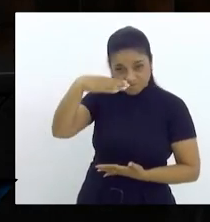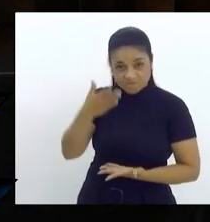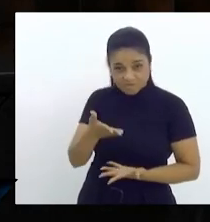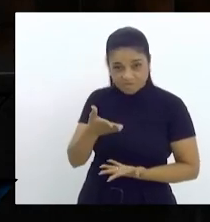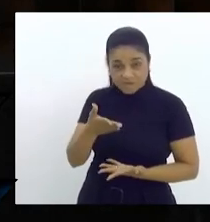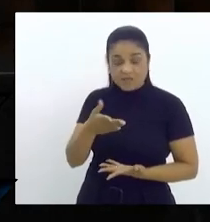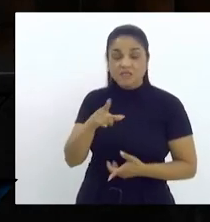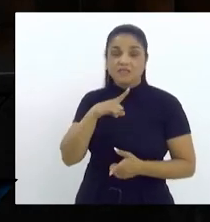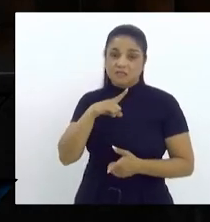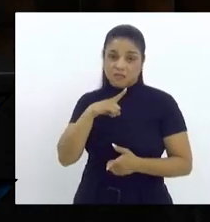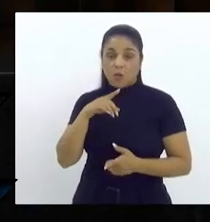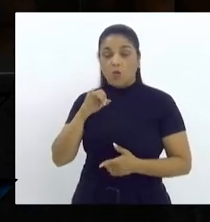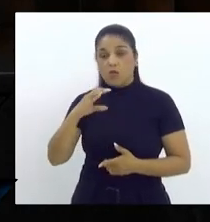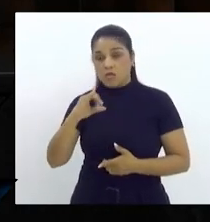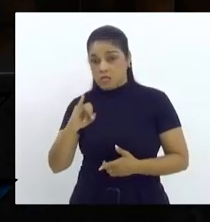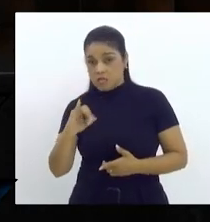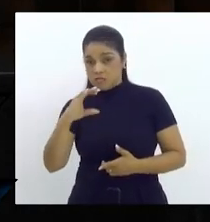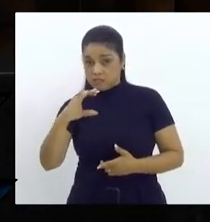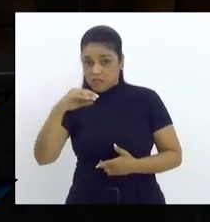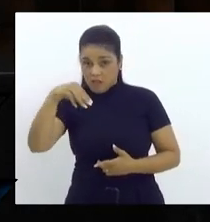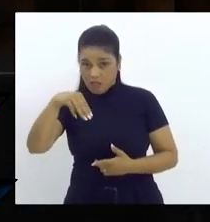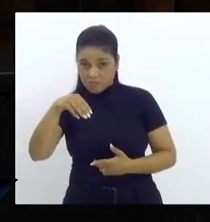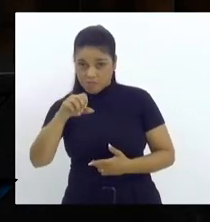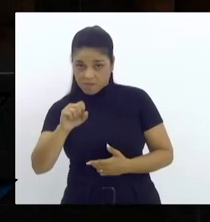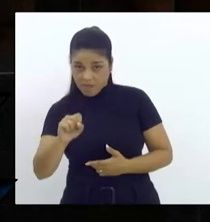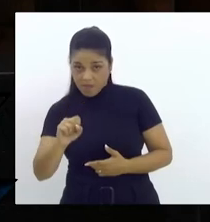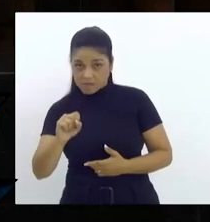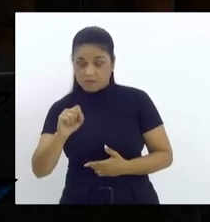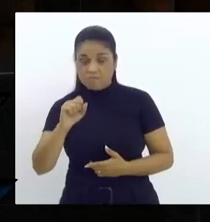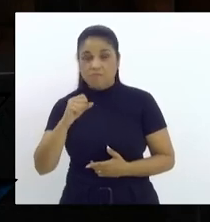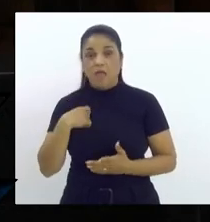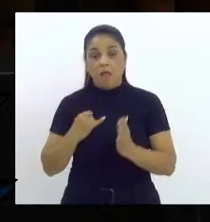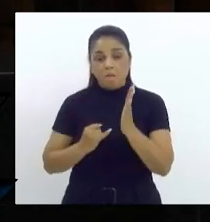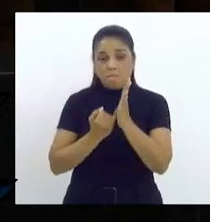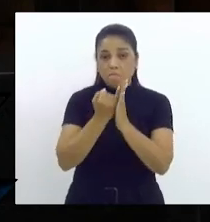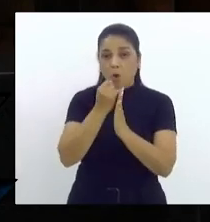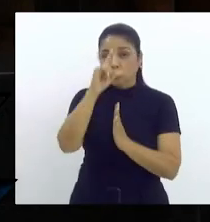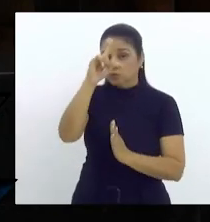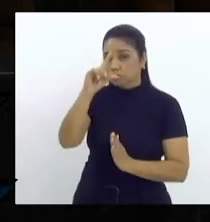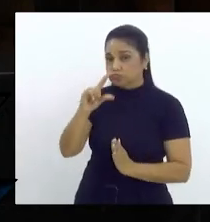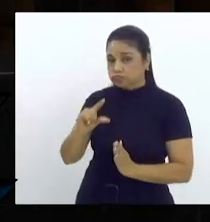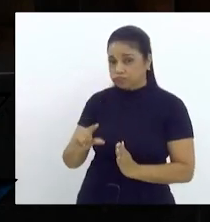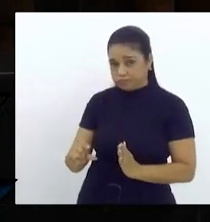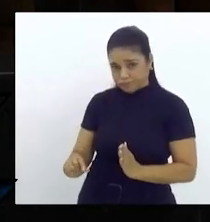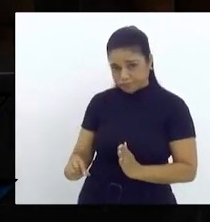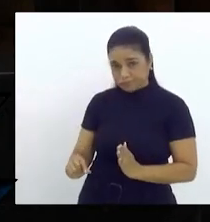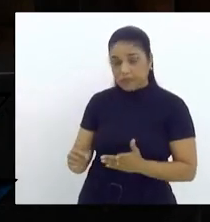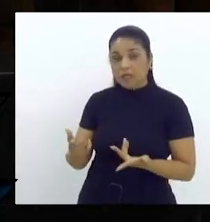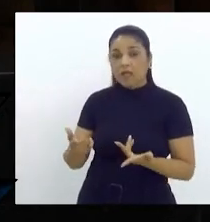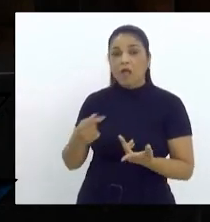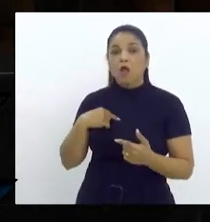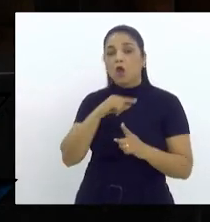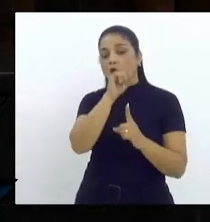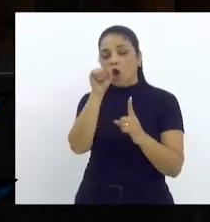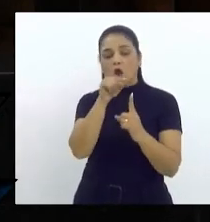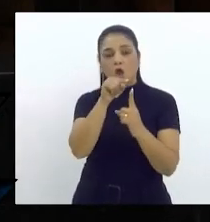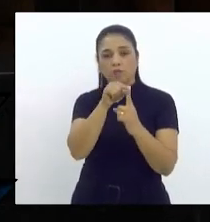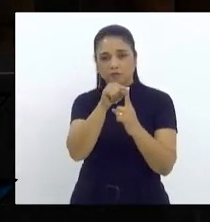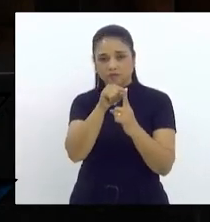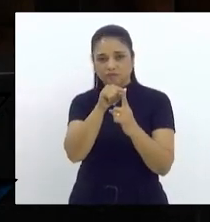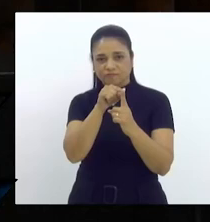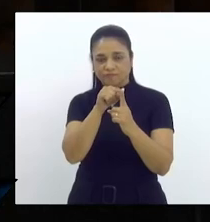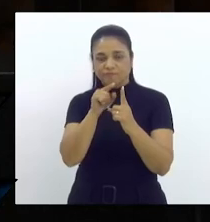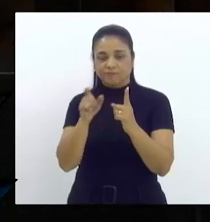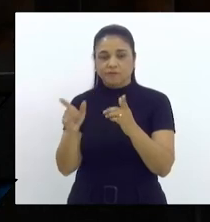é um desses impostos regressivos que é o objetivo da reforma